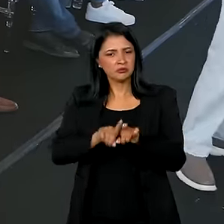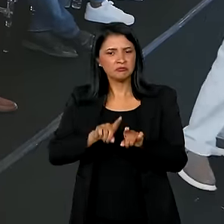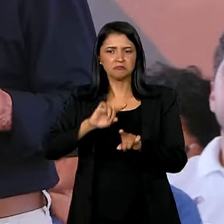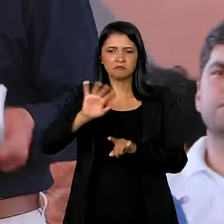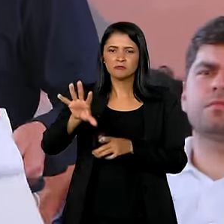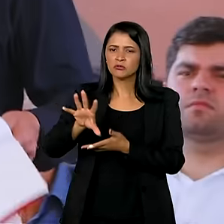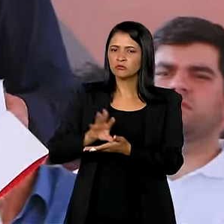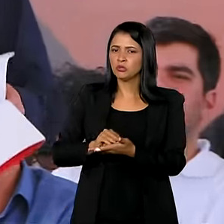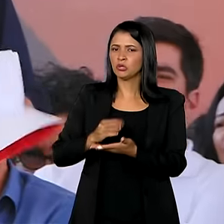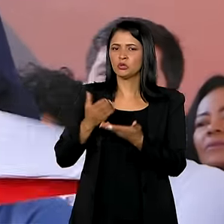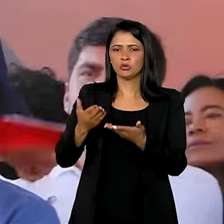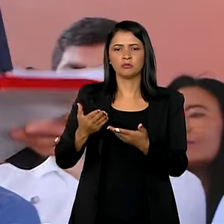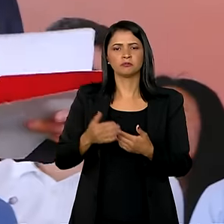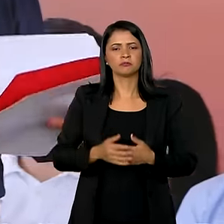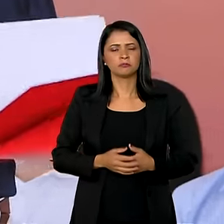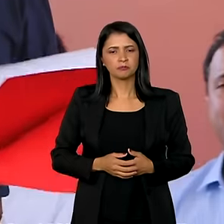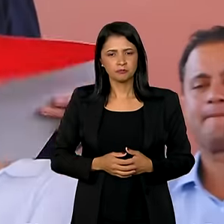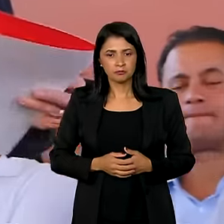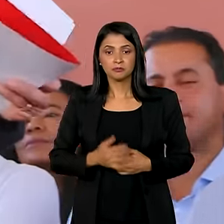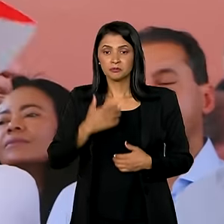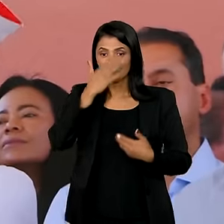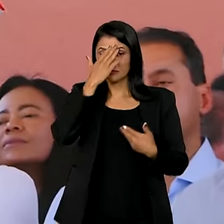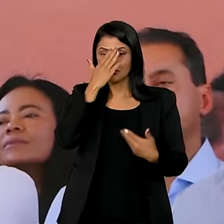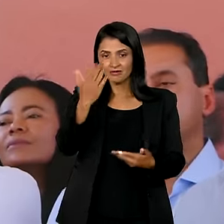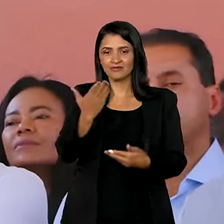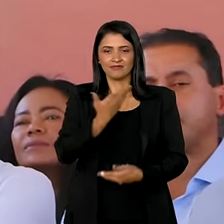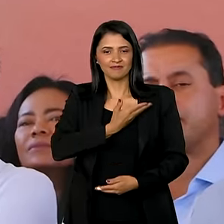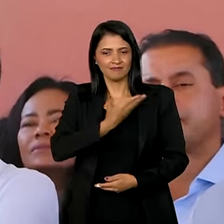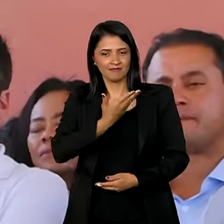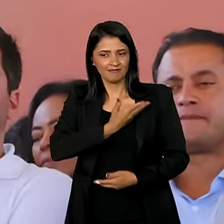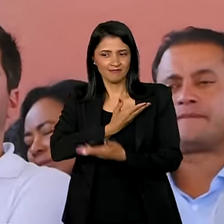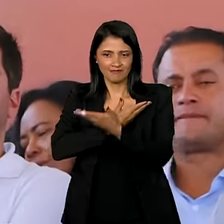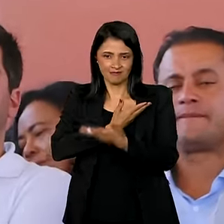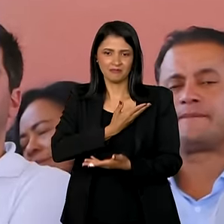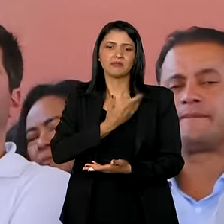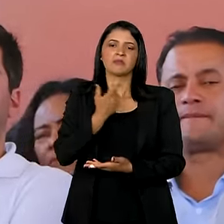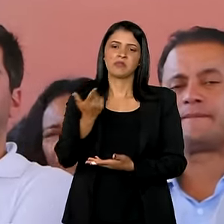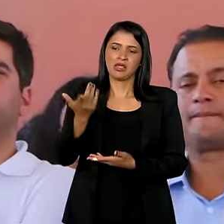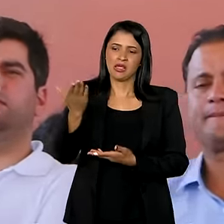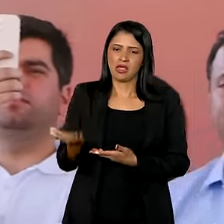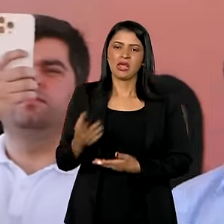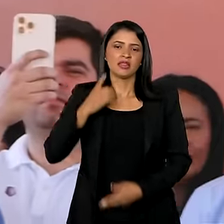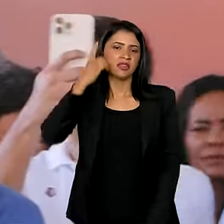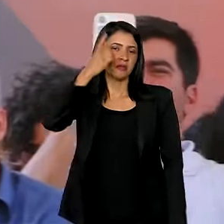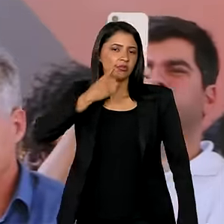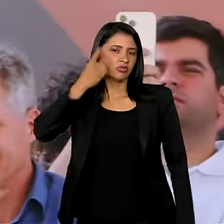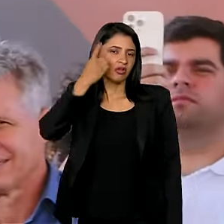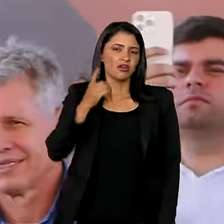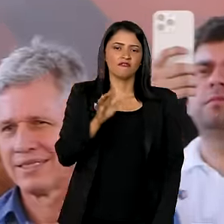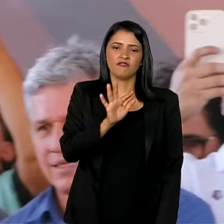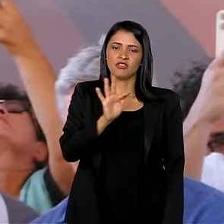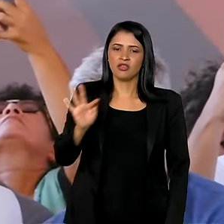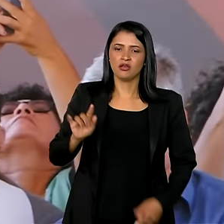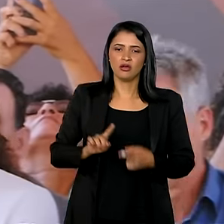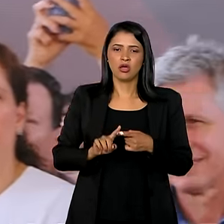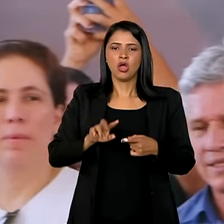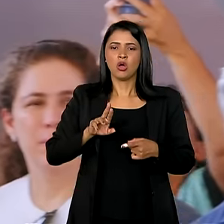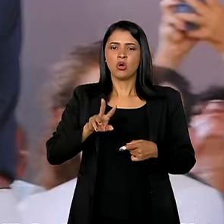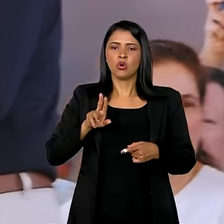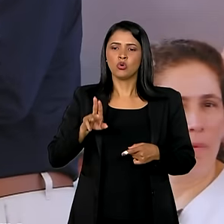inspirador. Quero agradecer aos companheiros deputados federais, Rubens